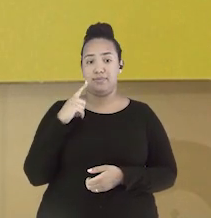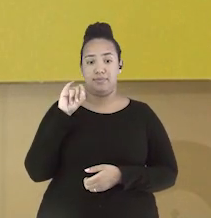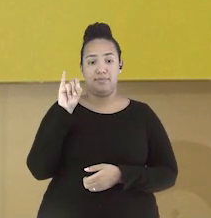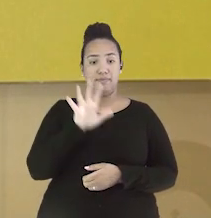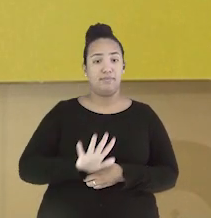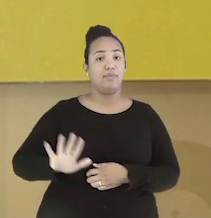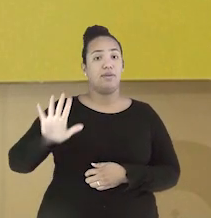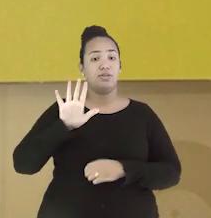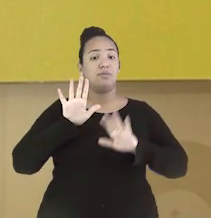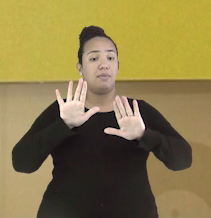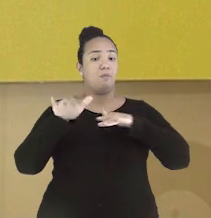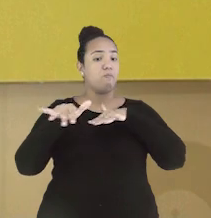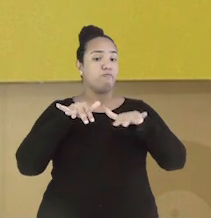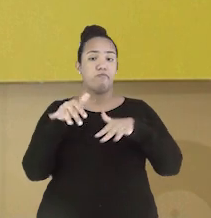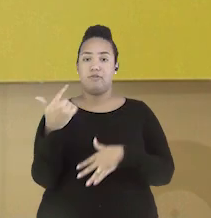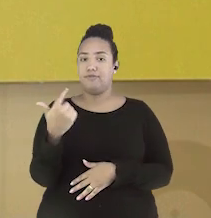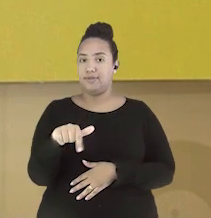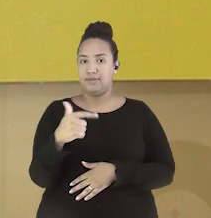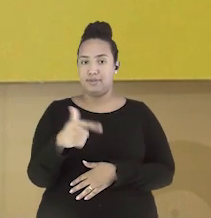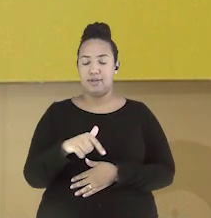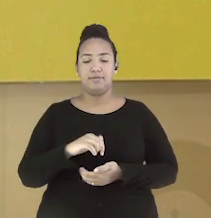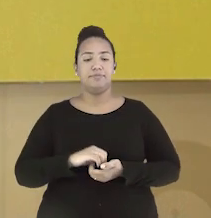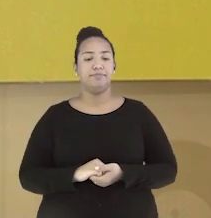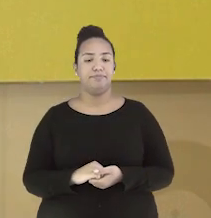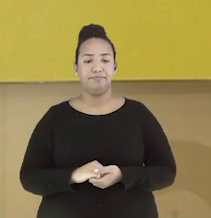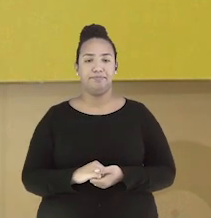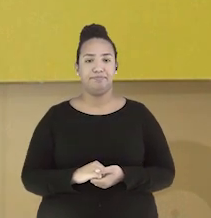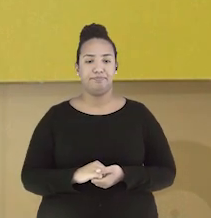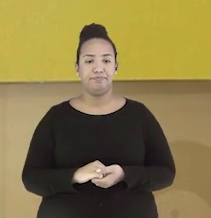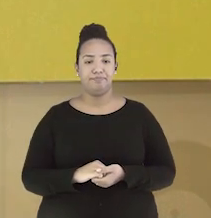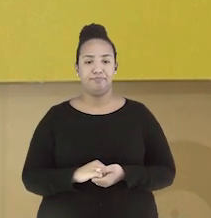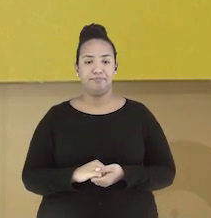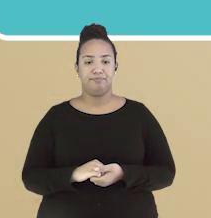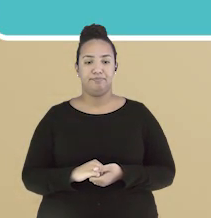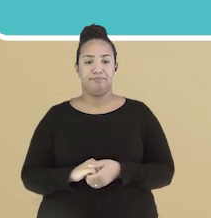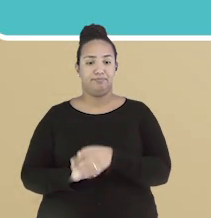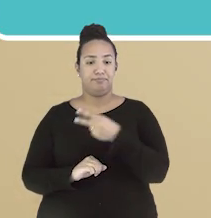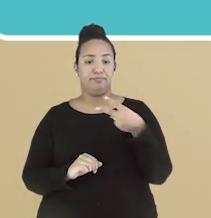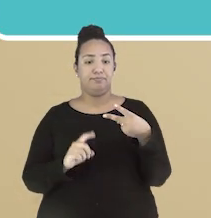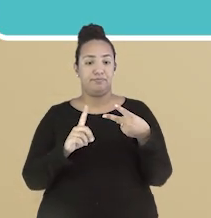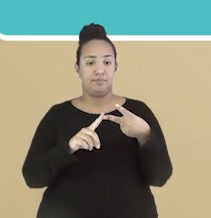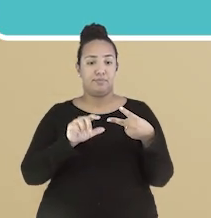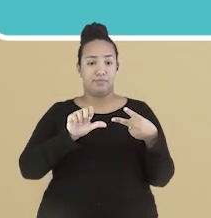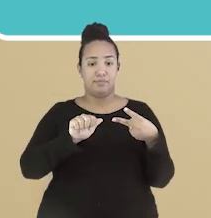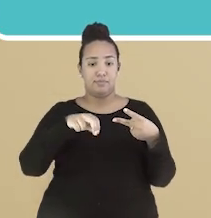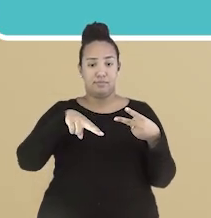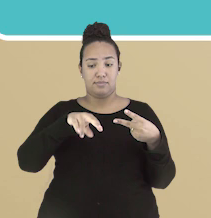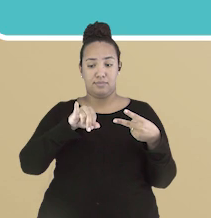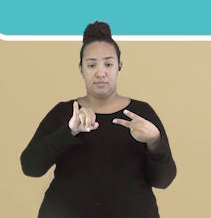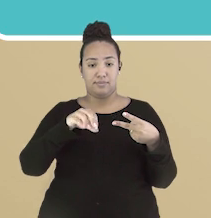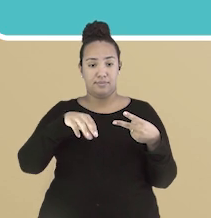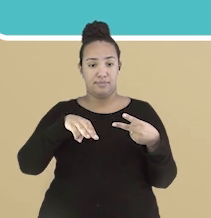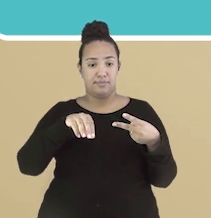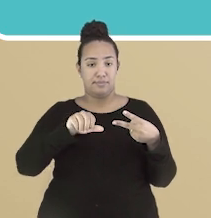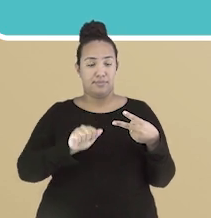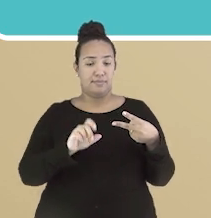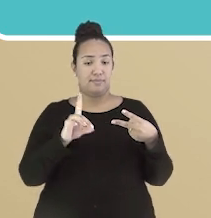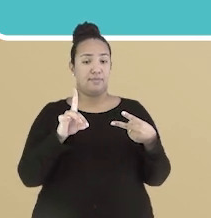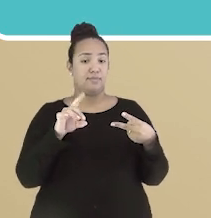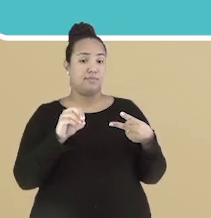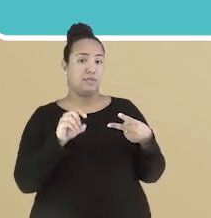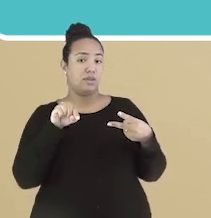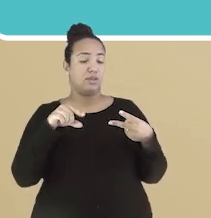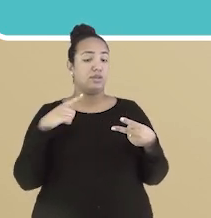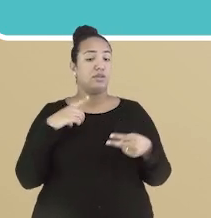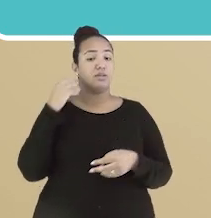temos uma imagem sem movimento e um texto. O infográfico animado